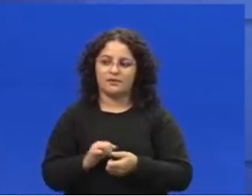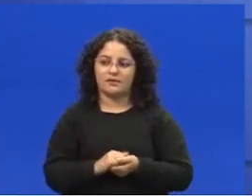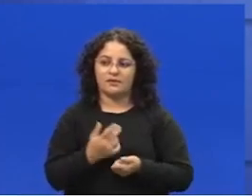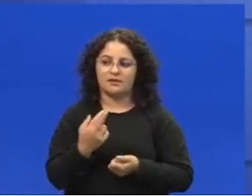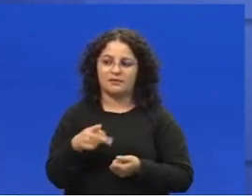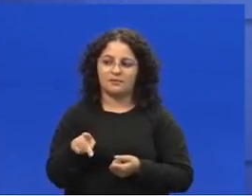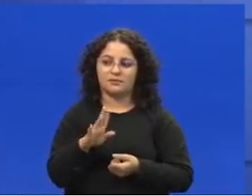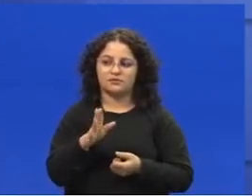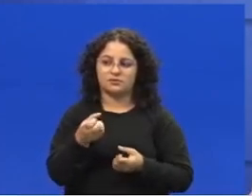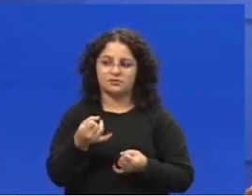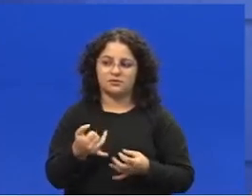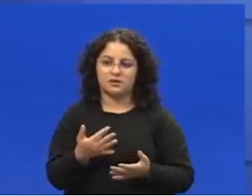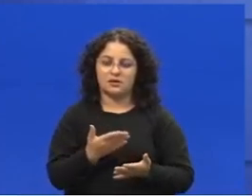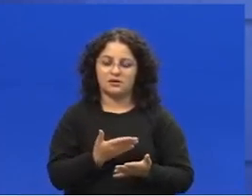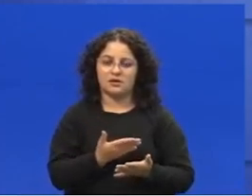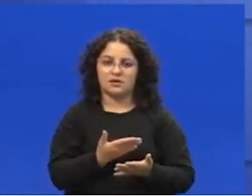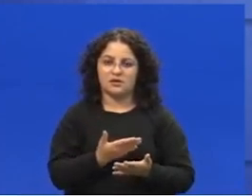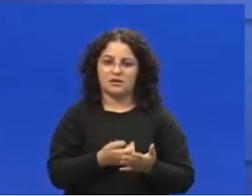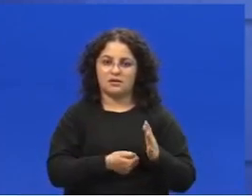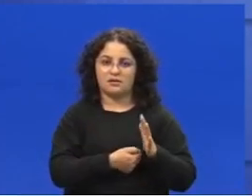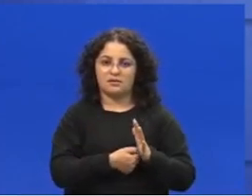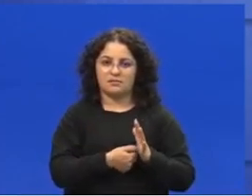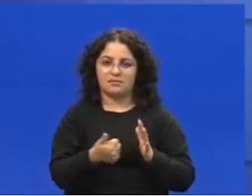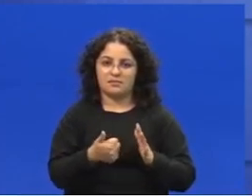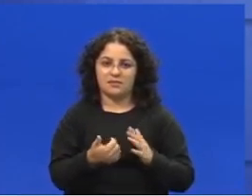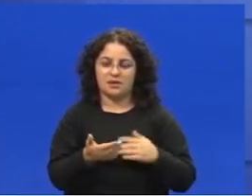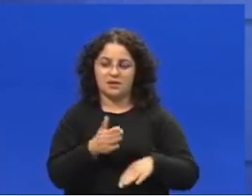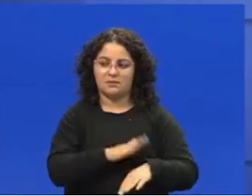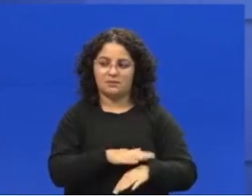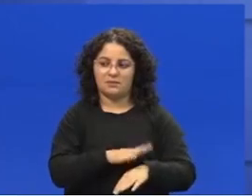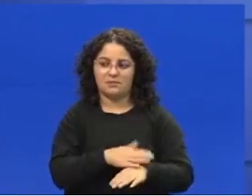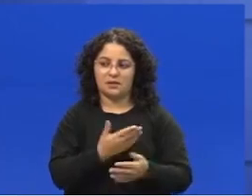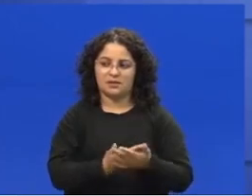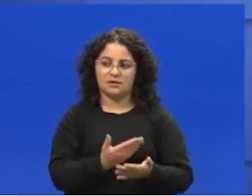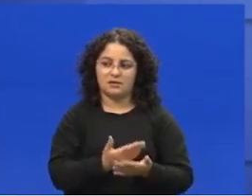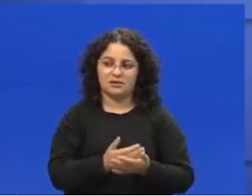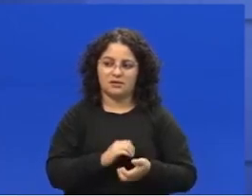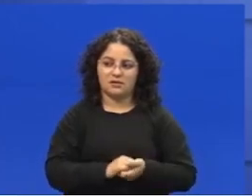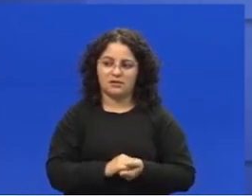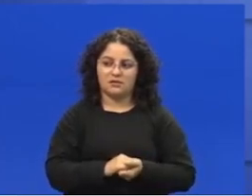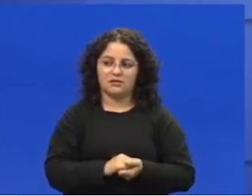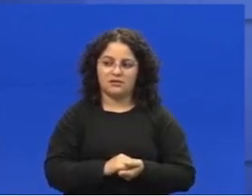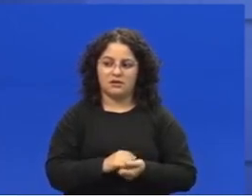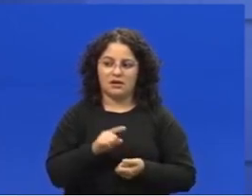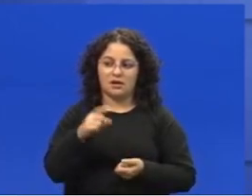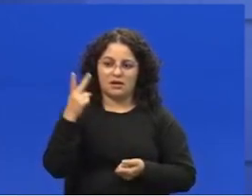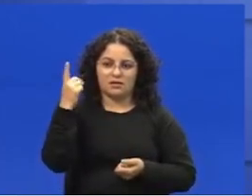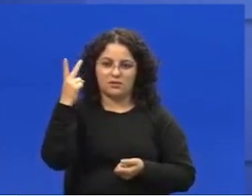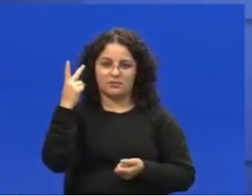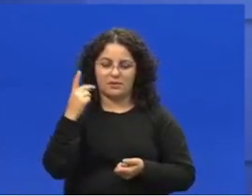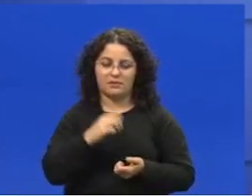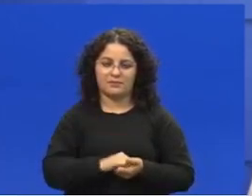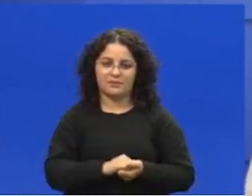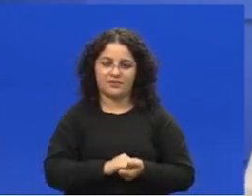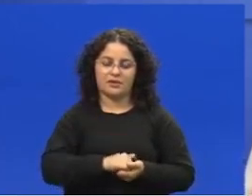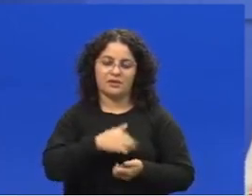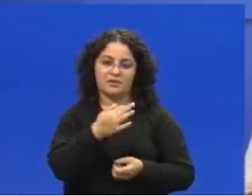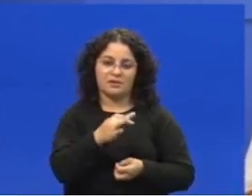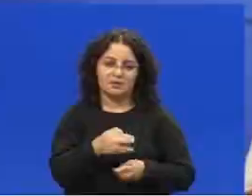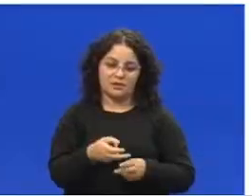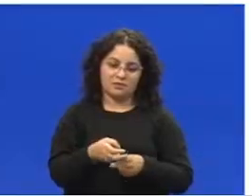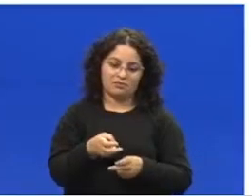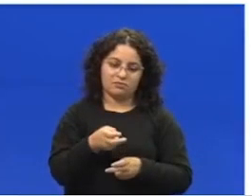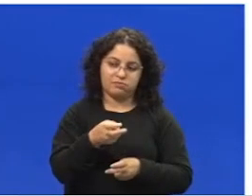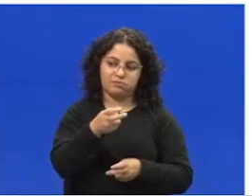já comentei, né, no nosso primeiro momento da unidade, será muito comum. As fraturas de coluna